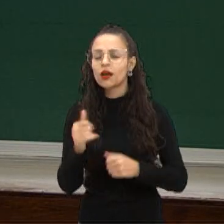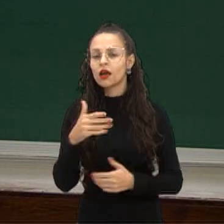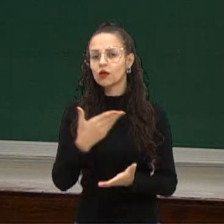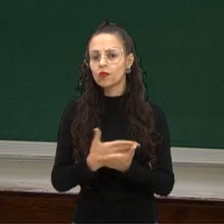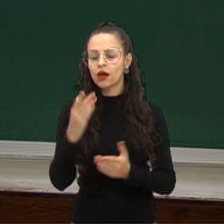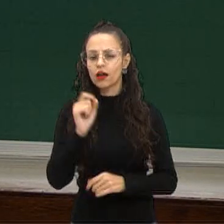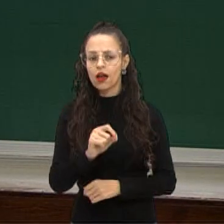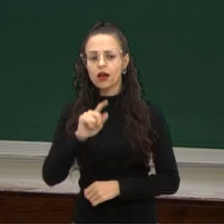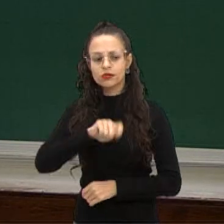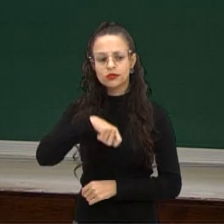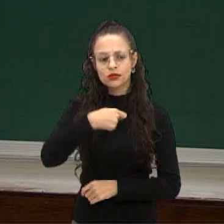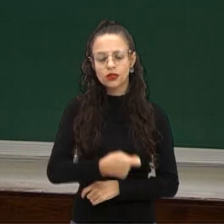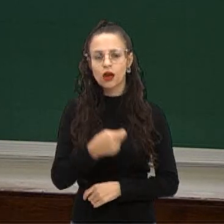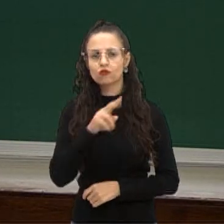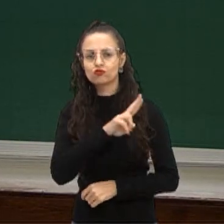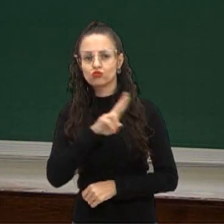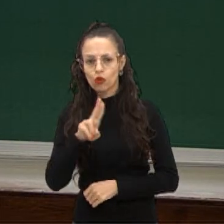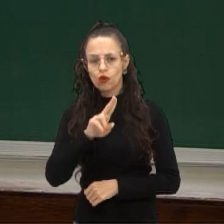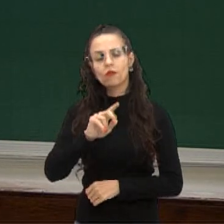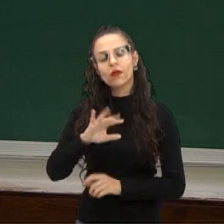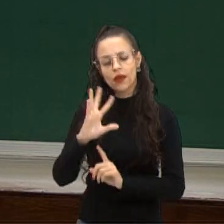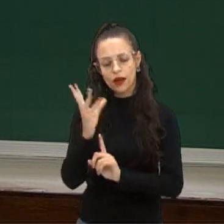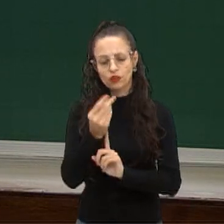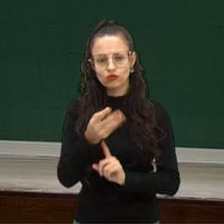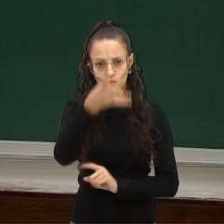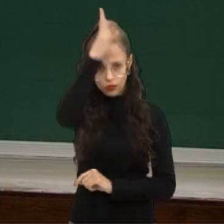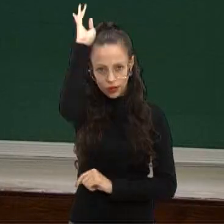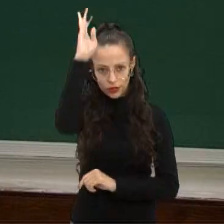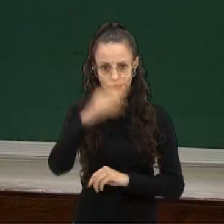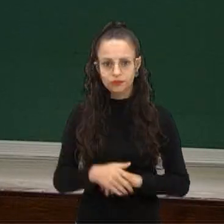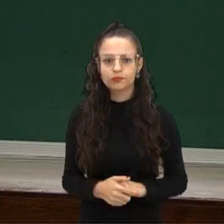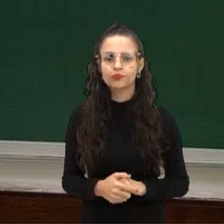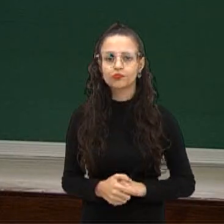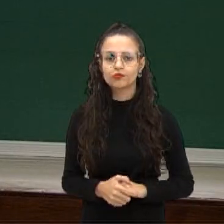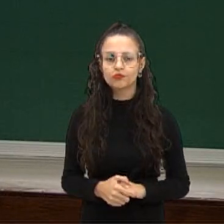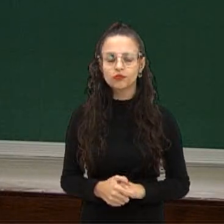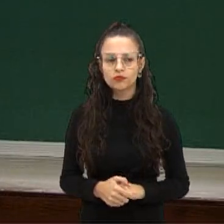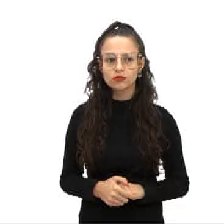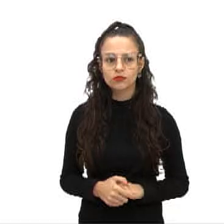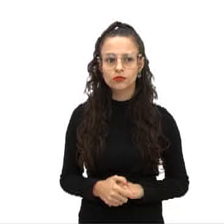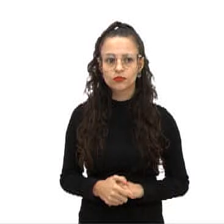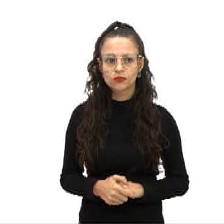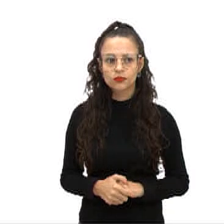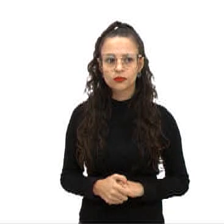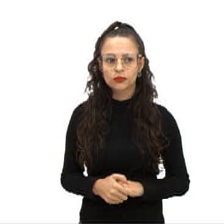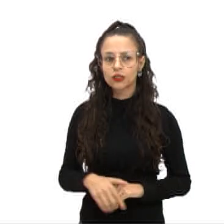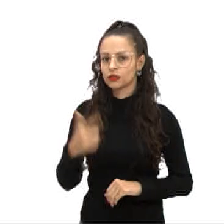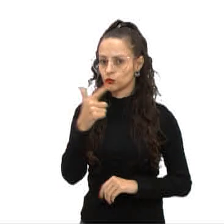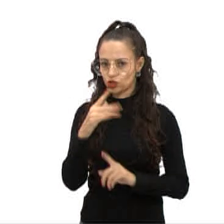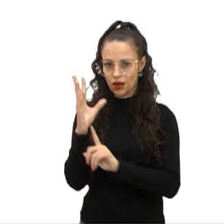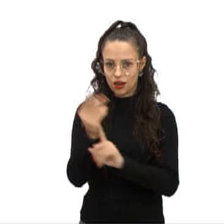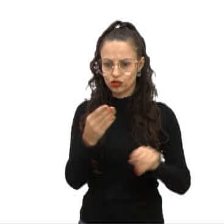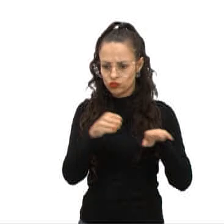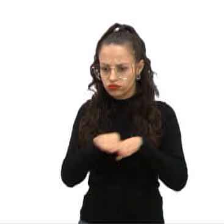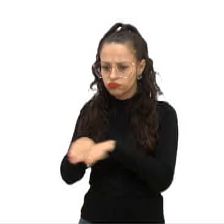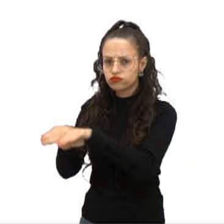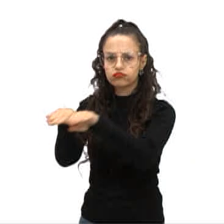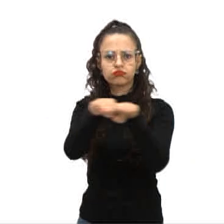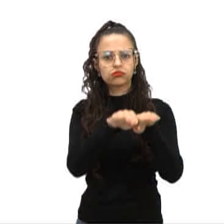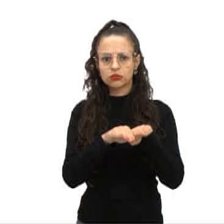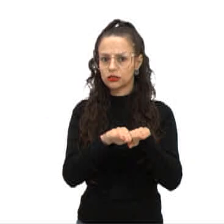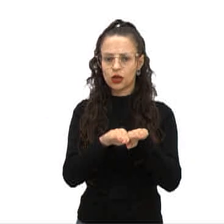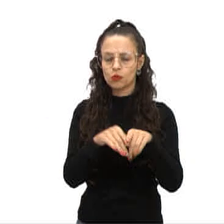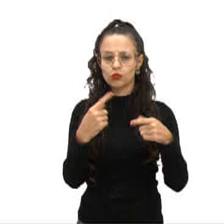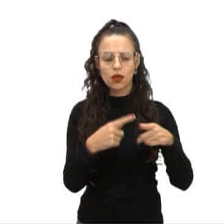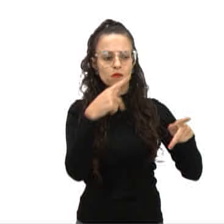né, dessa arte de arte românica, tá? Então, não existia uma arte homogênea, pois os povos